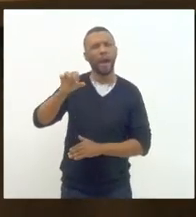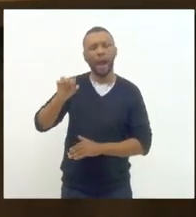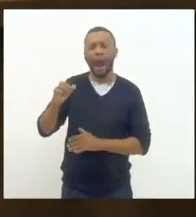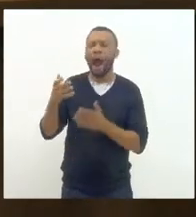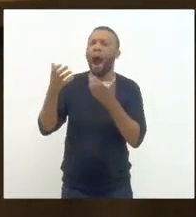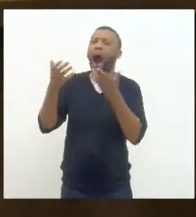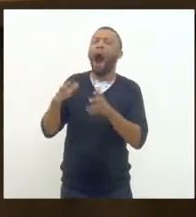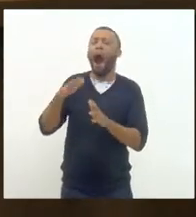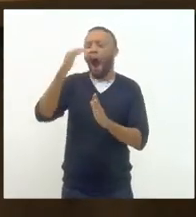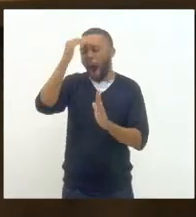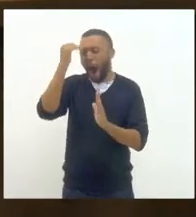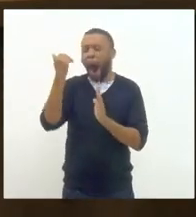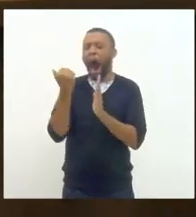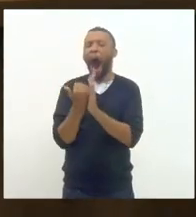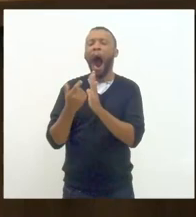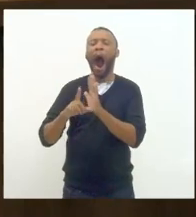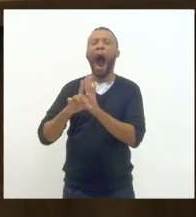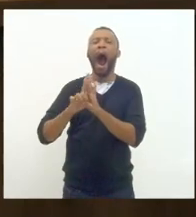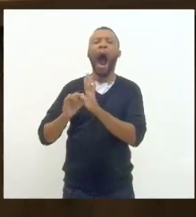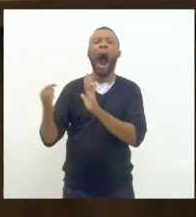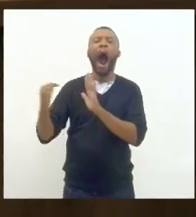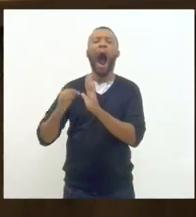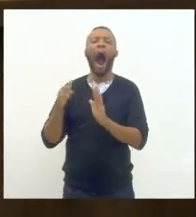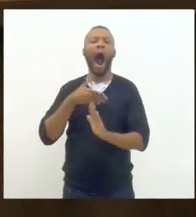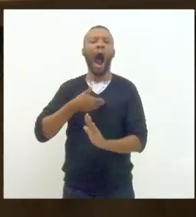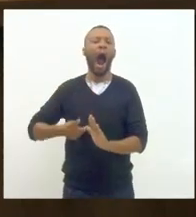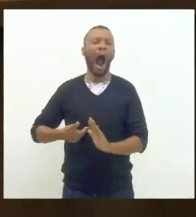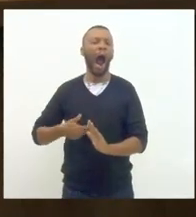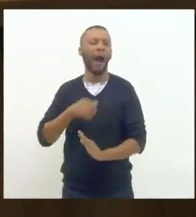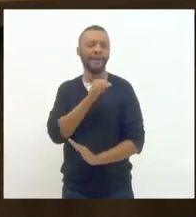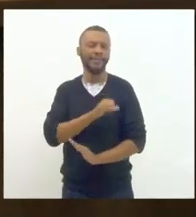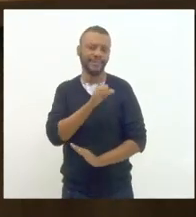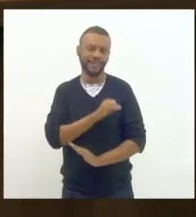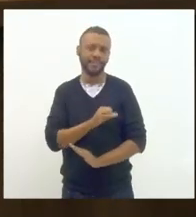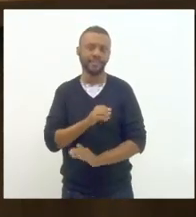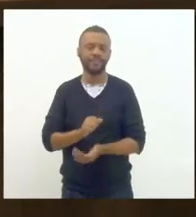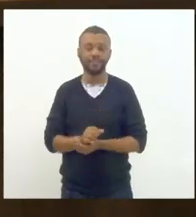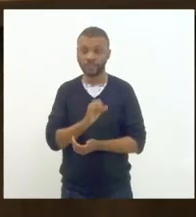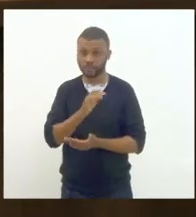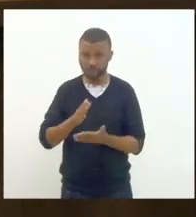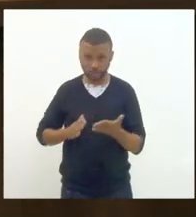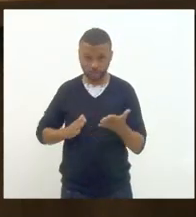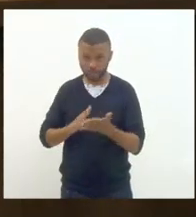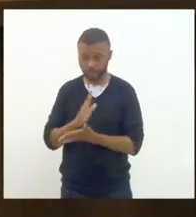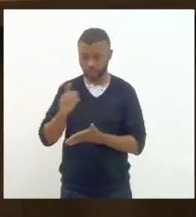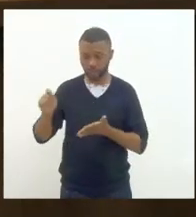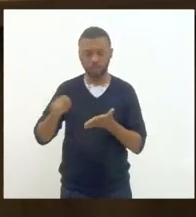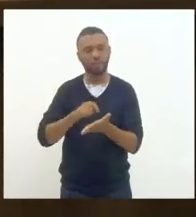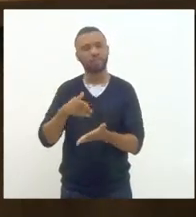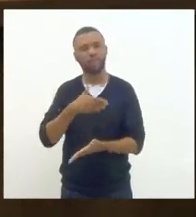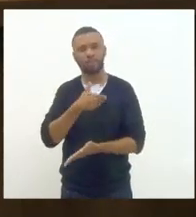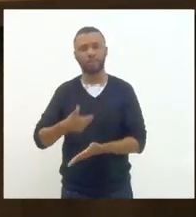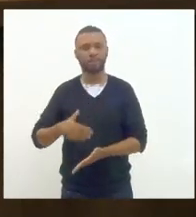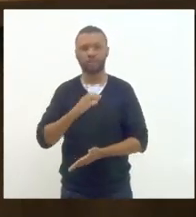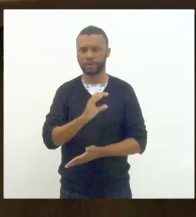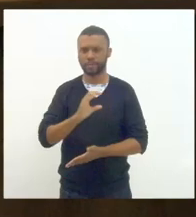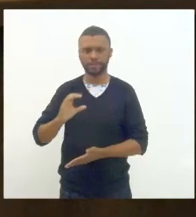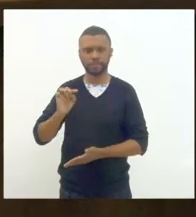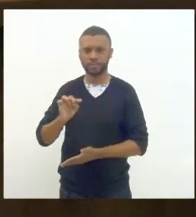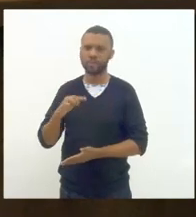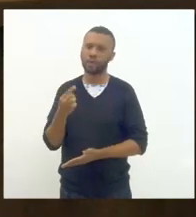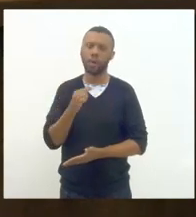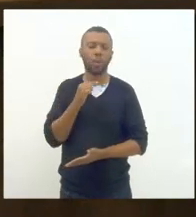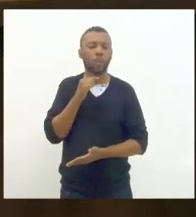queiram cumprir uma lei aqui, aprovada na LERJ, sancionada pelo governador, a gente não